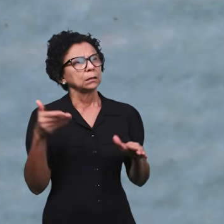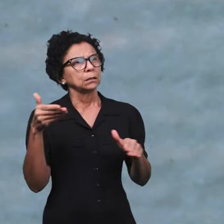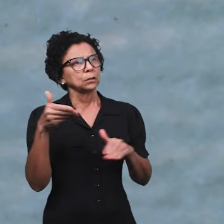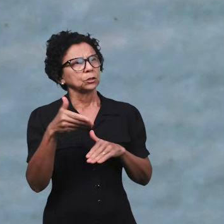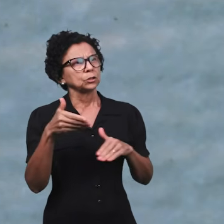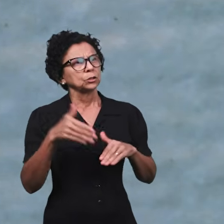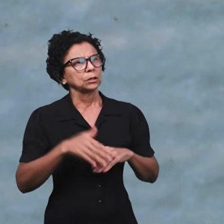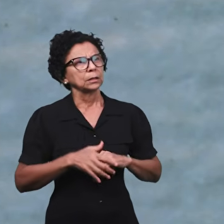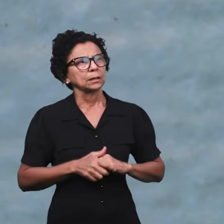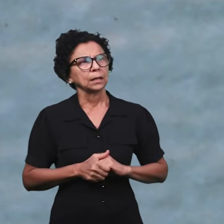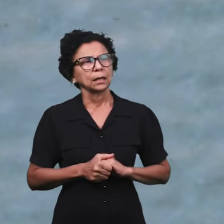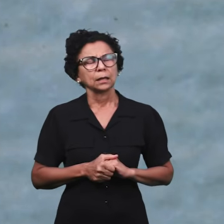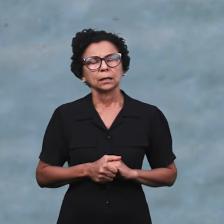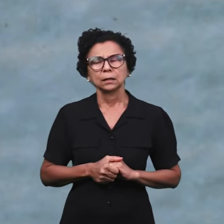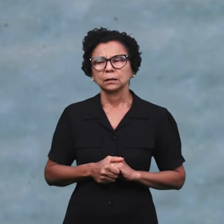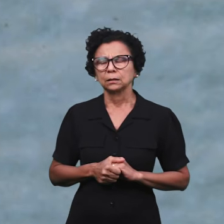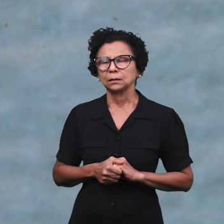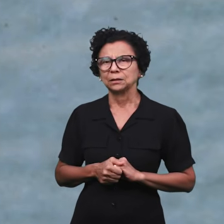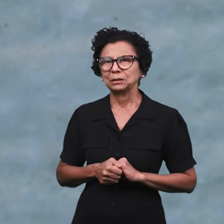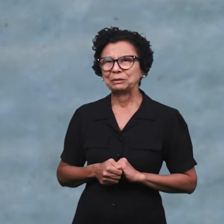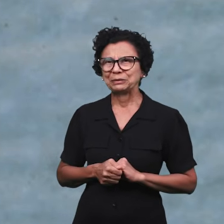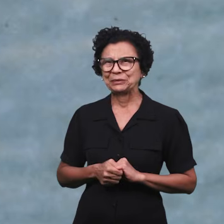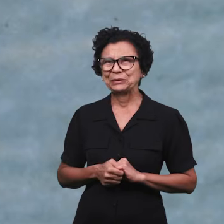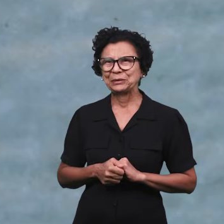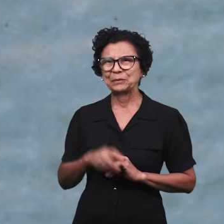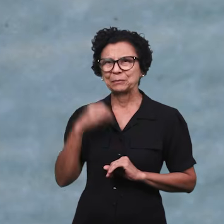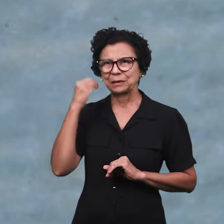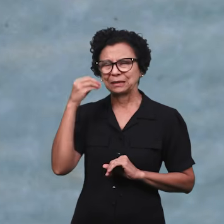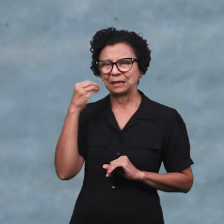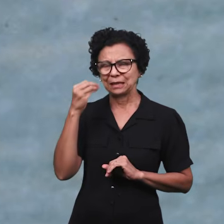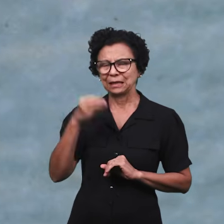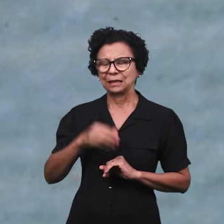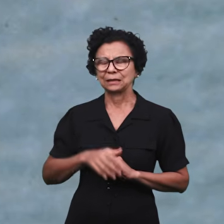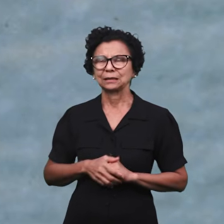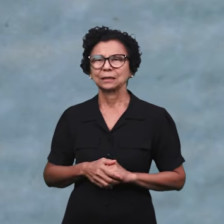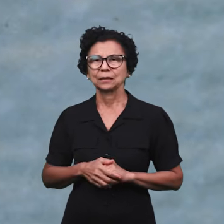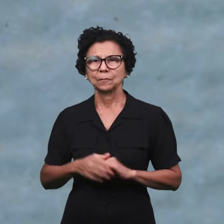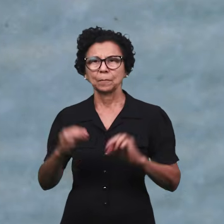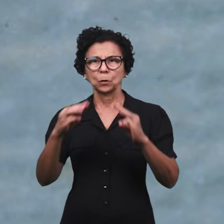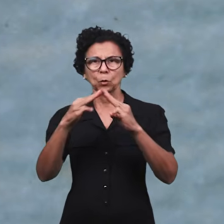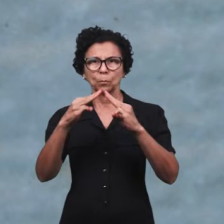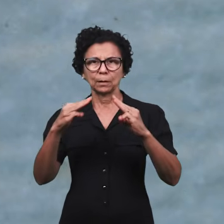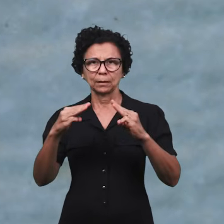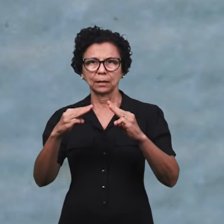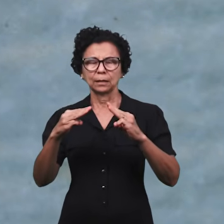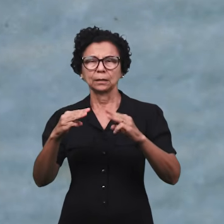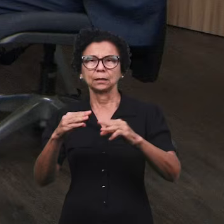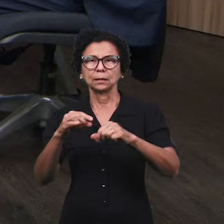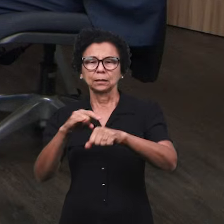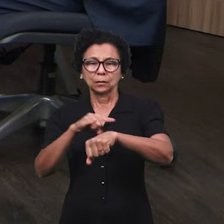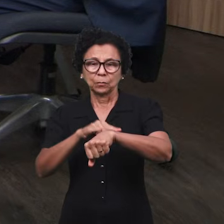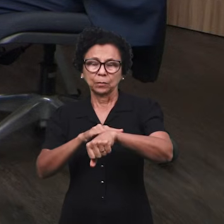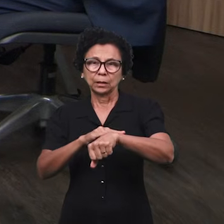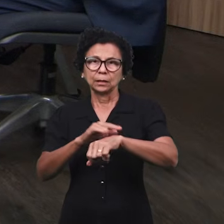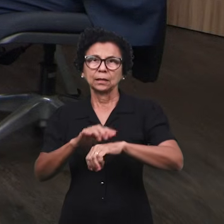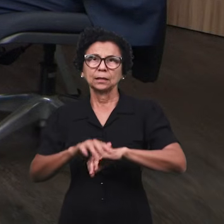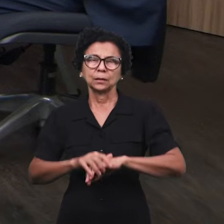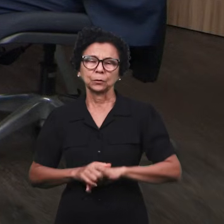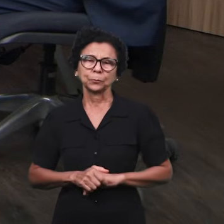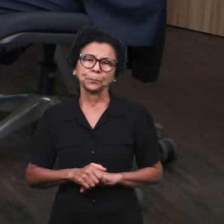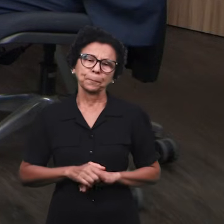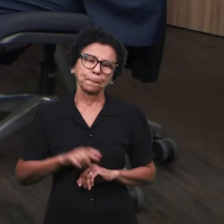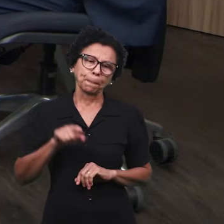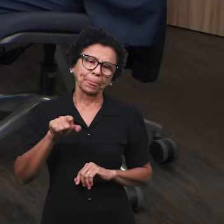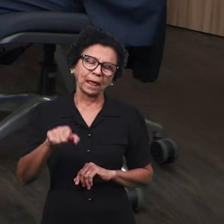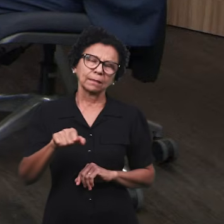do Manaim, você tem ali a água, abra primeiro a água fria, depois abra a água quente. E o surdo entendeu que era abrir a água fria,